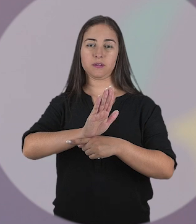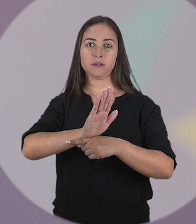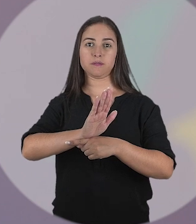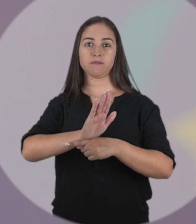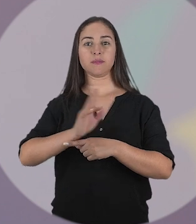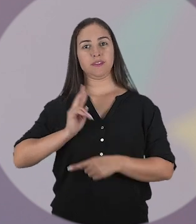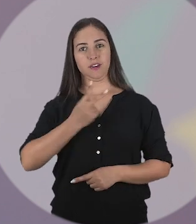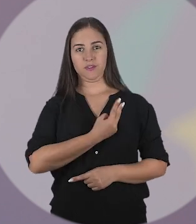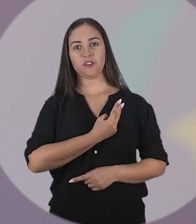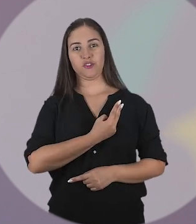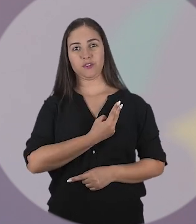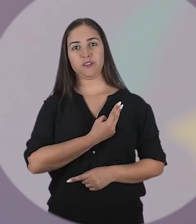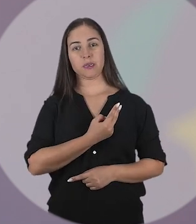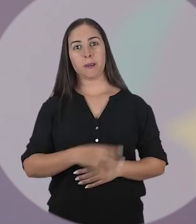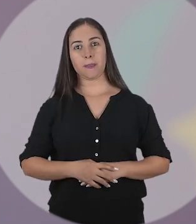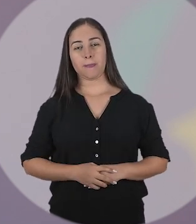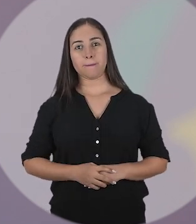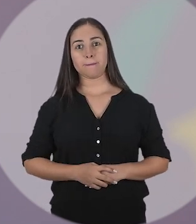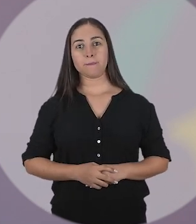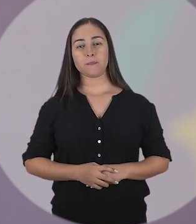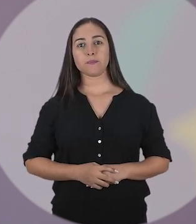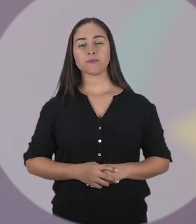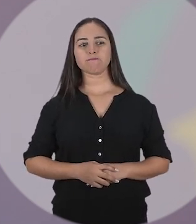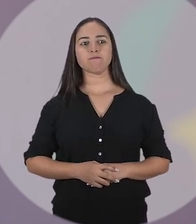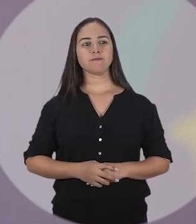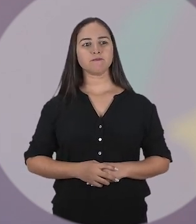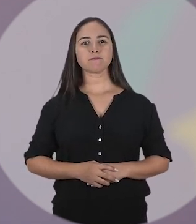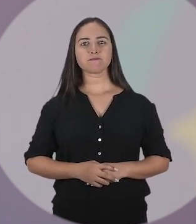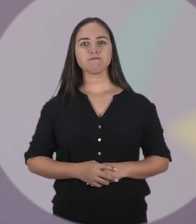com as travestis, sabe? De ser